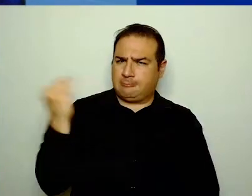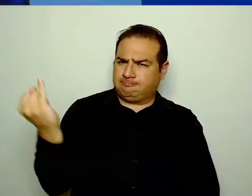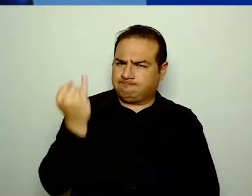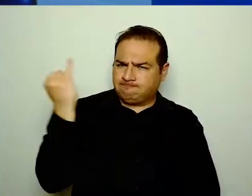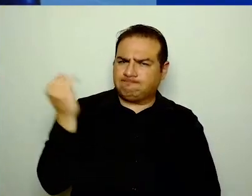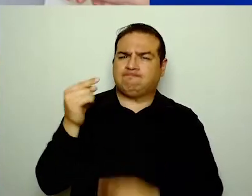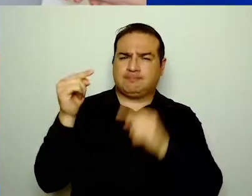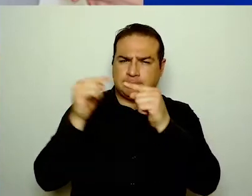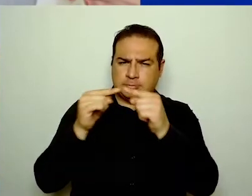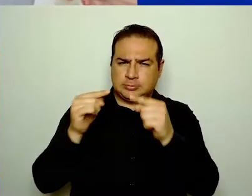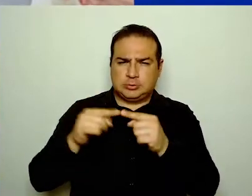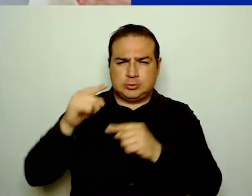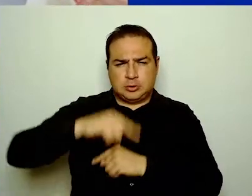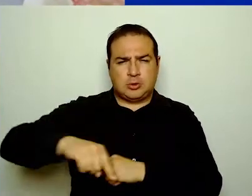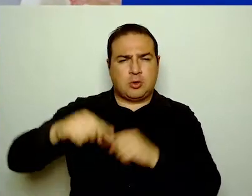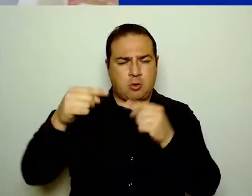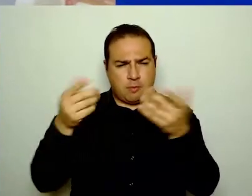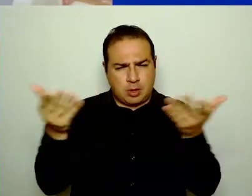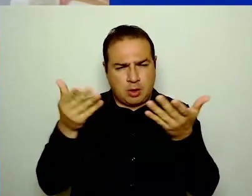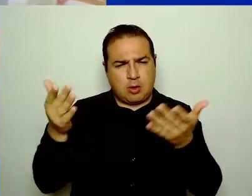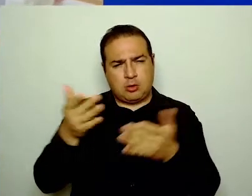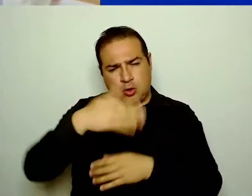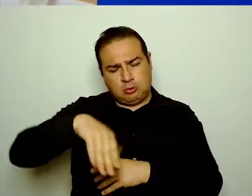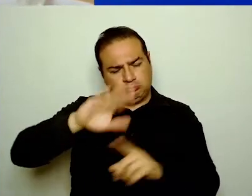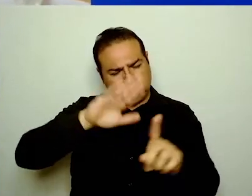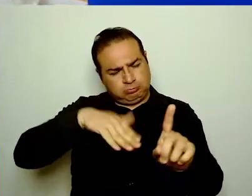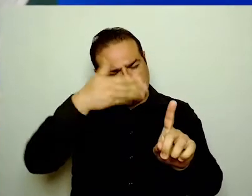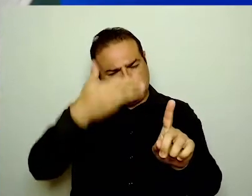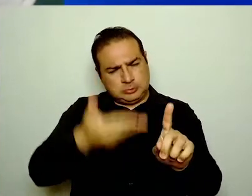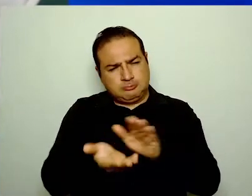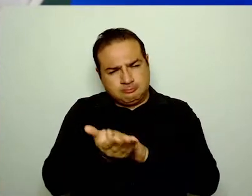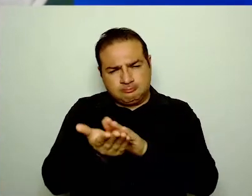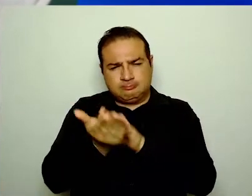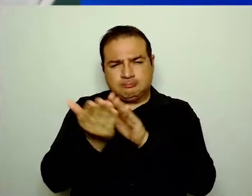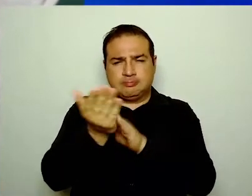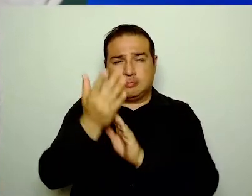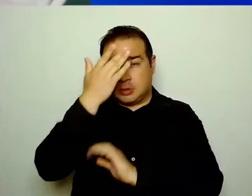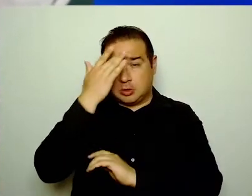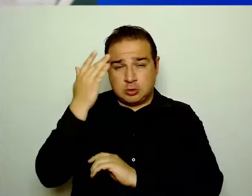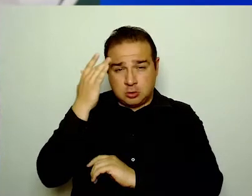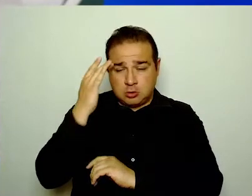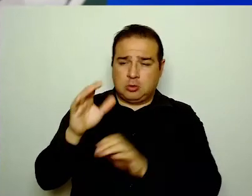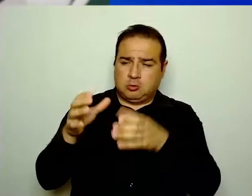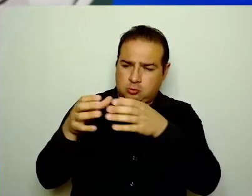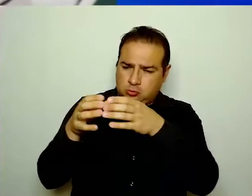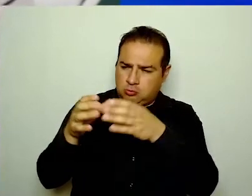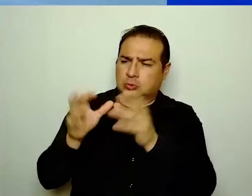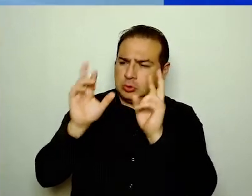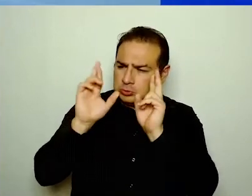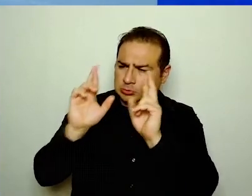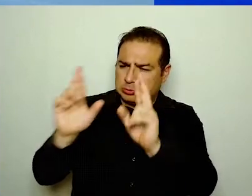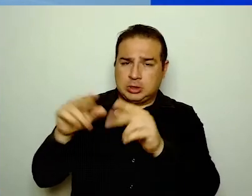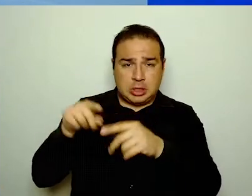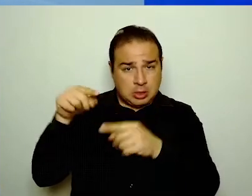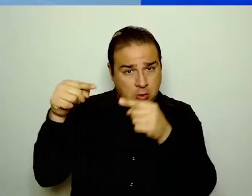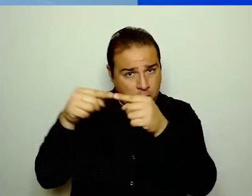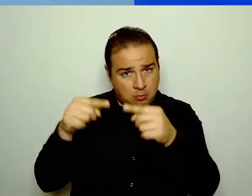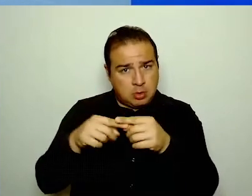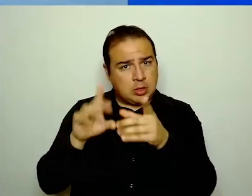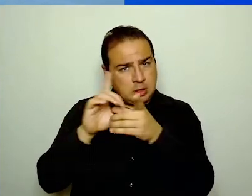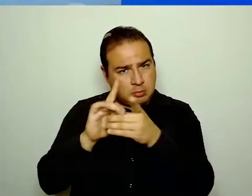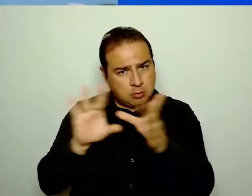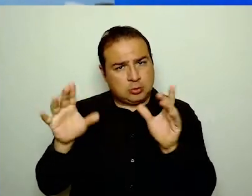Sendo ele fundamental, nossa homenagem é feita ao mesário, meu apreço, povo que a gente respeita. Ele